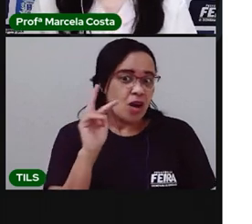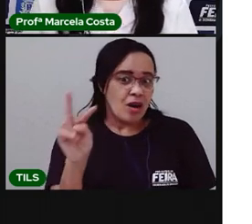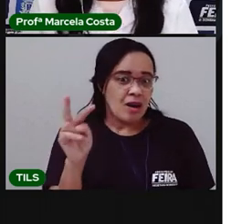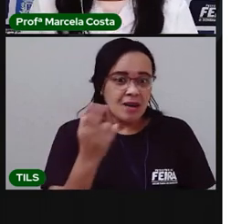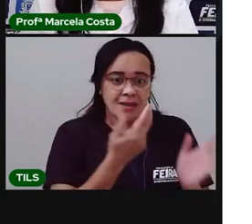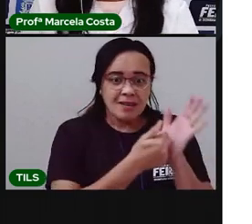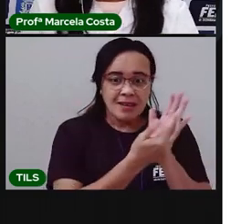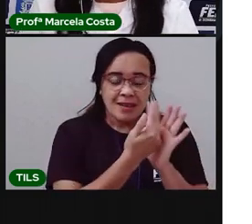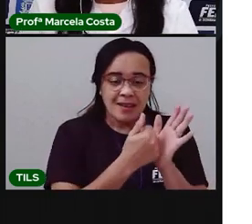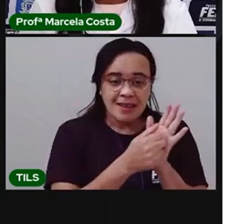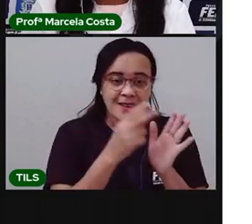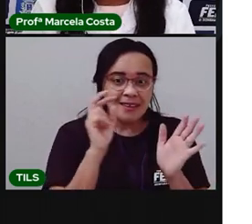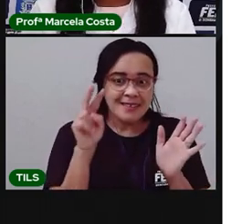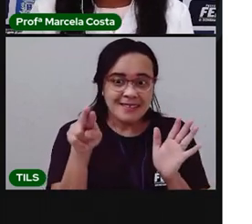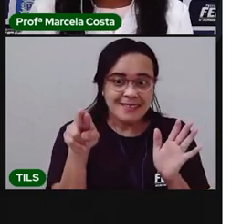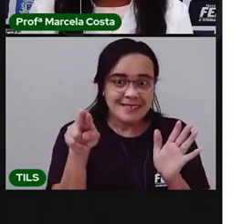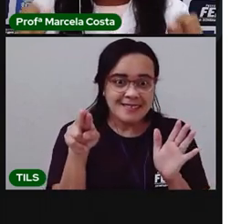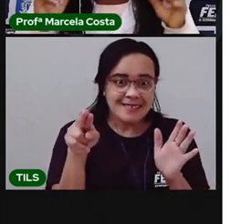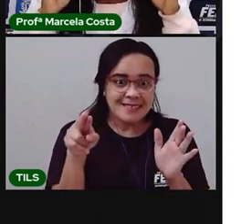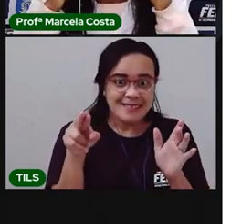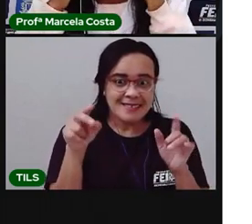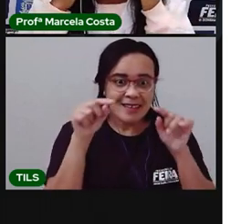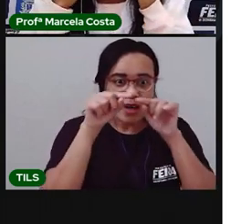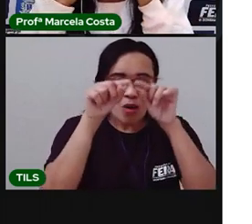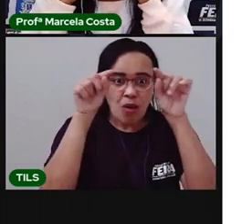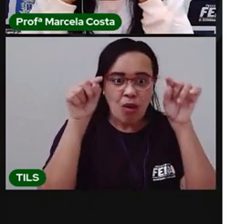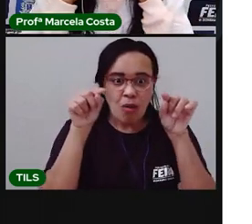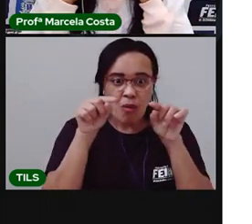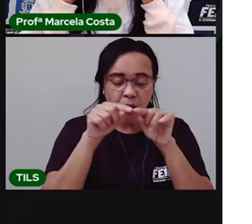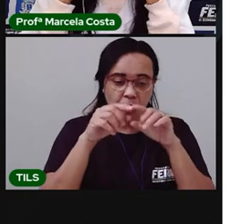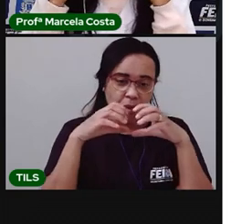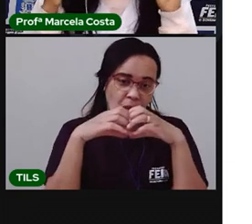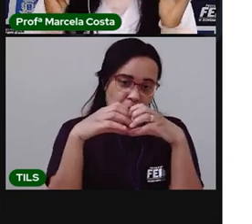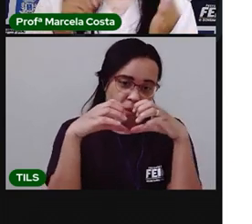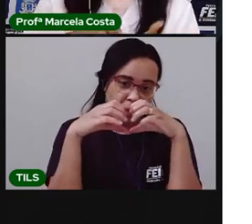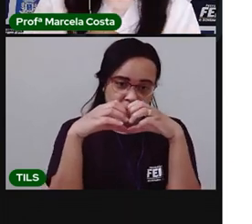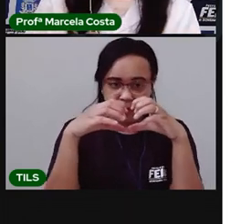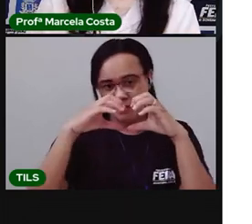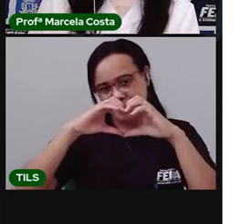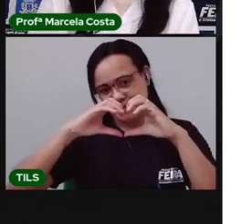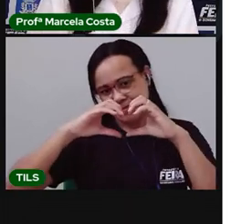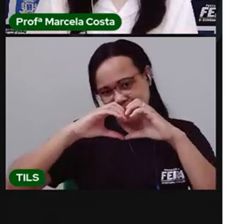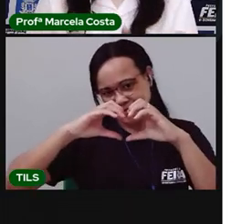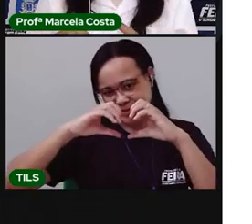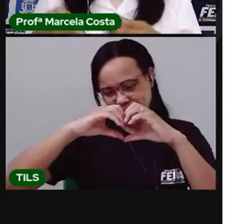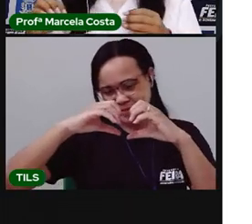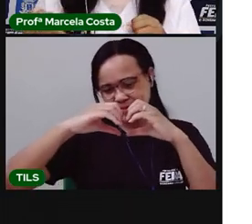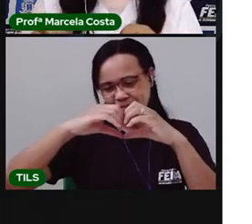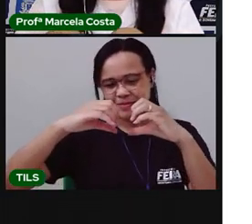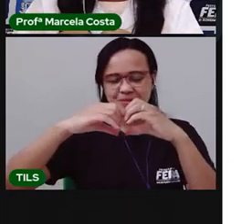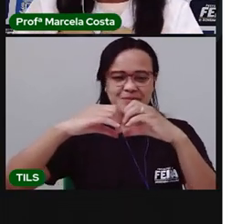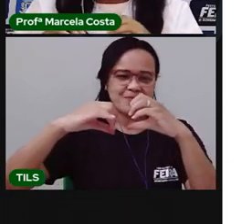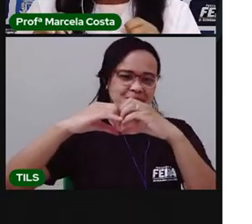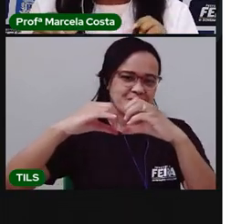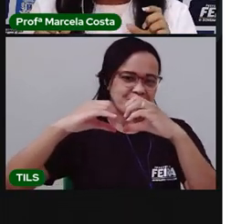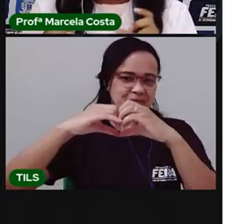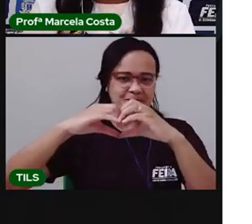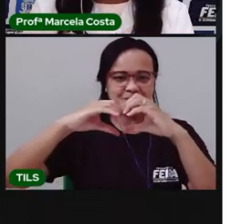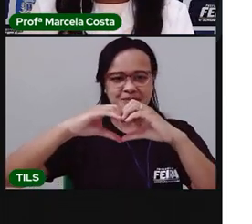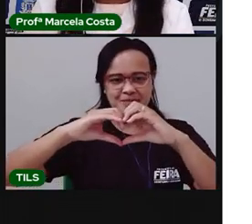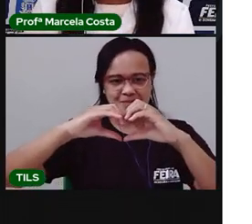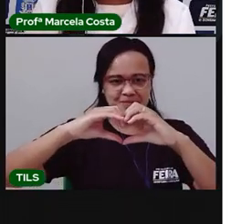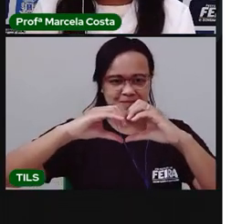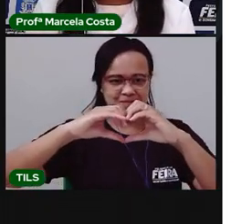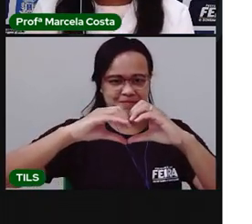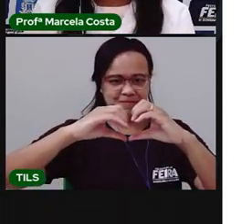Esse emoji aí, essa expressão, né, que a gente vê ali no teclado do celular, esse roxinho